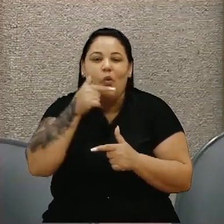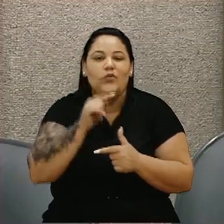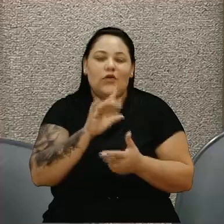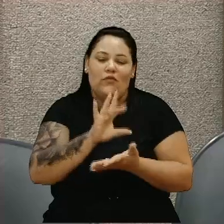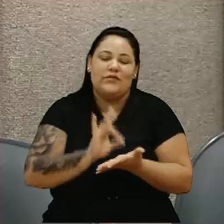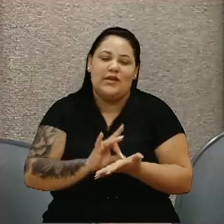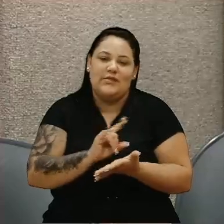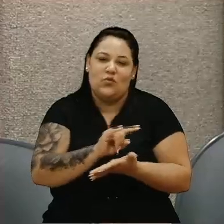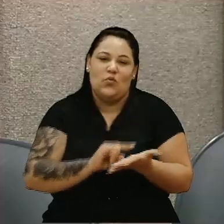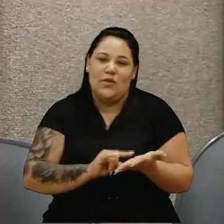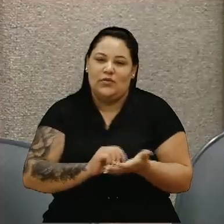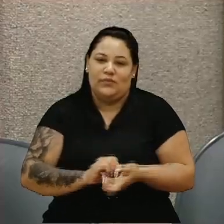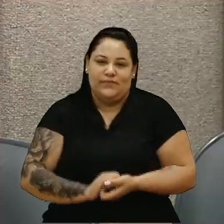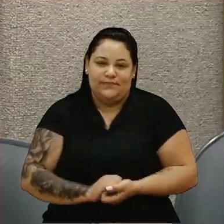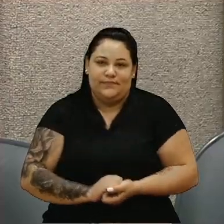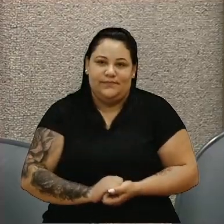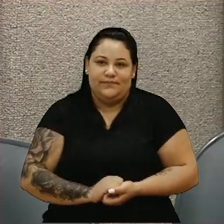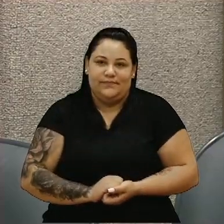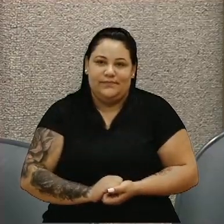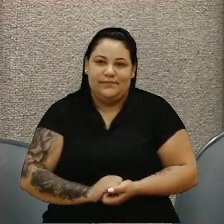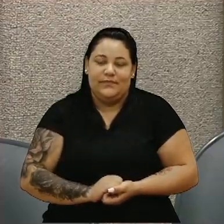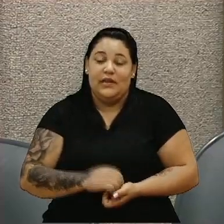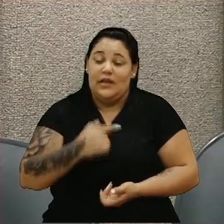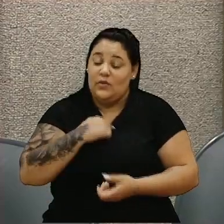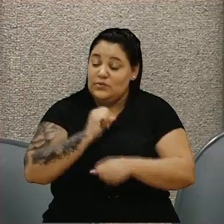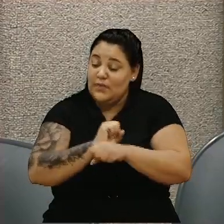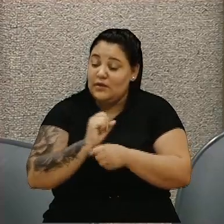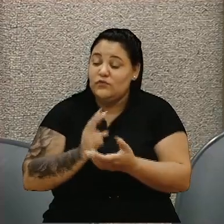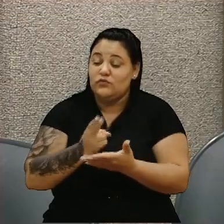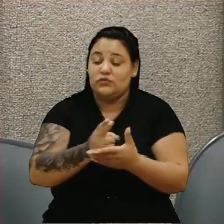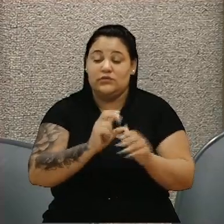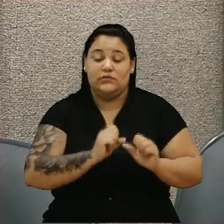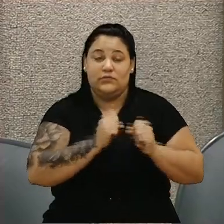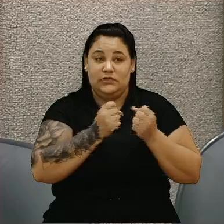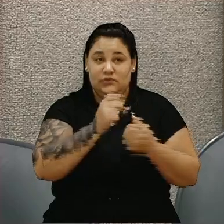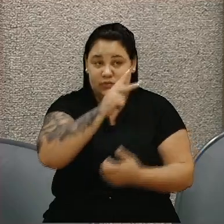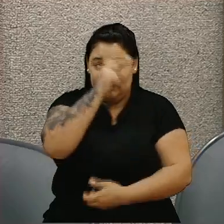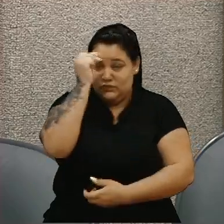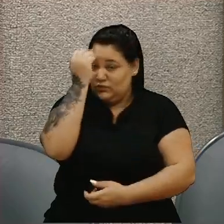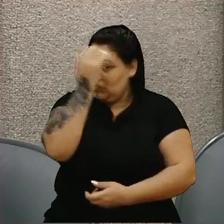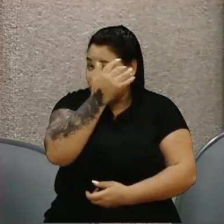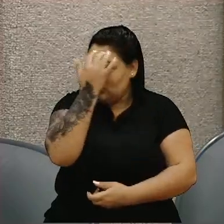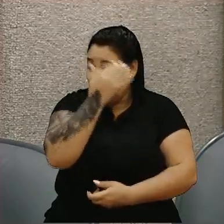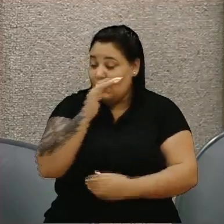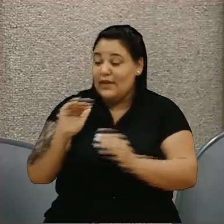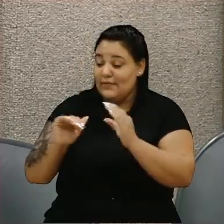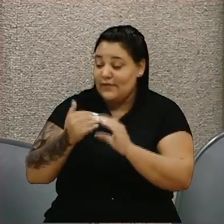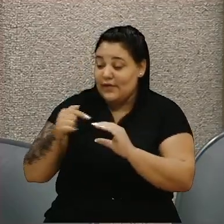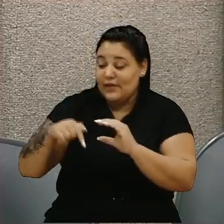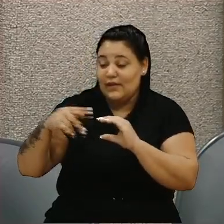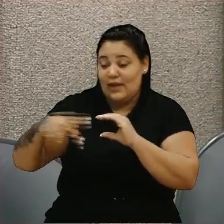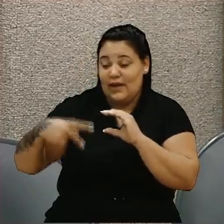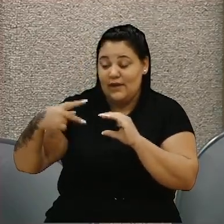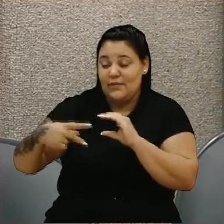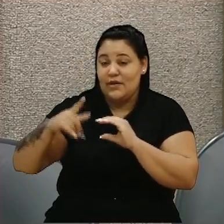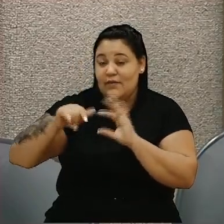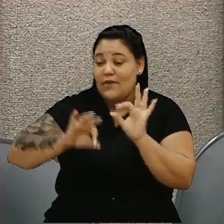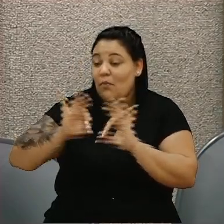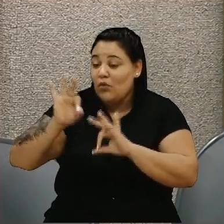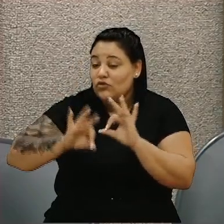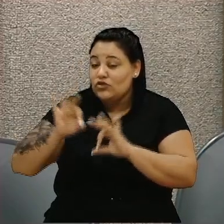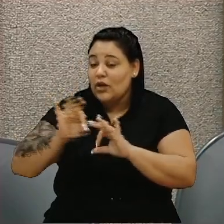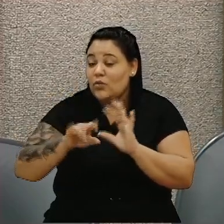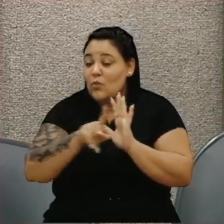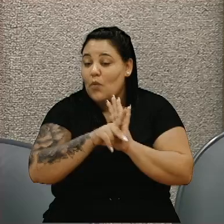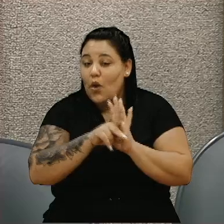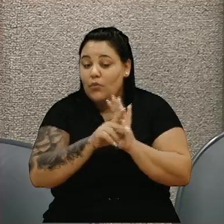eu espero e vou continuar defendendo ainda que o prefeito Odiló encaminhe a essa casa um projeto específico